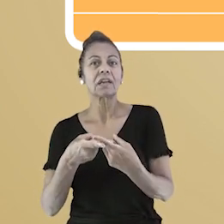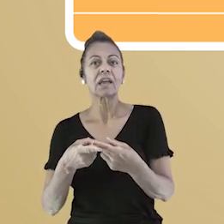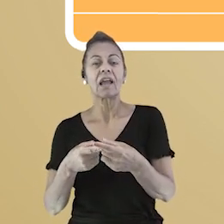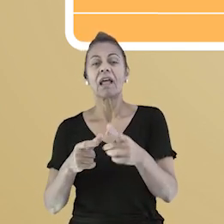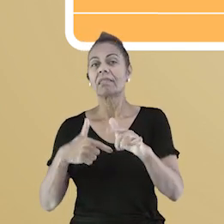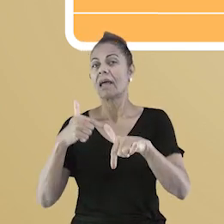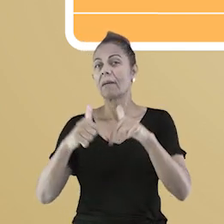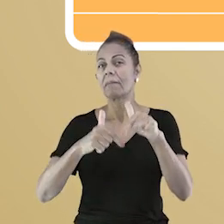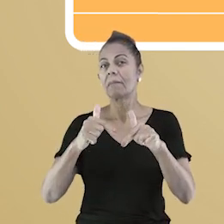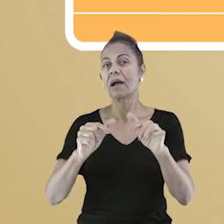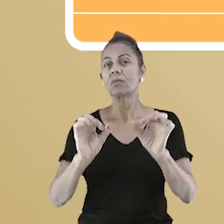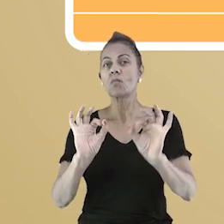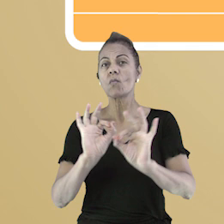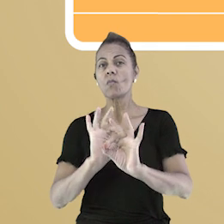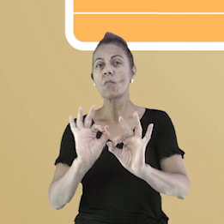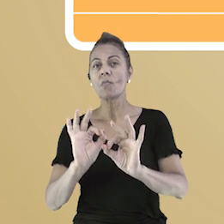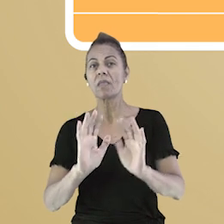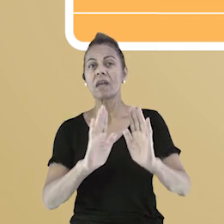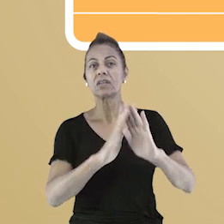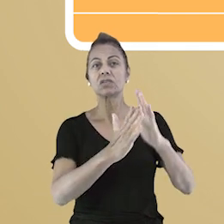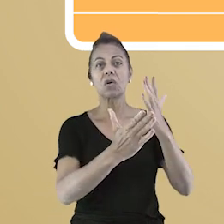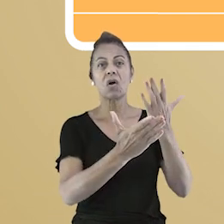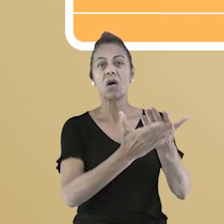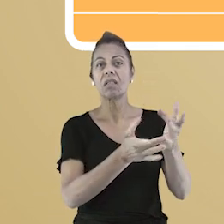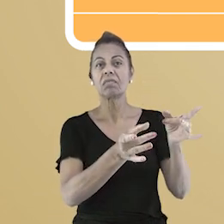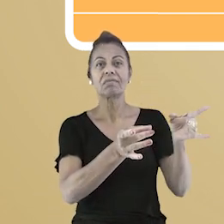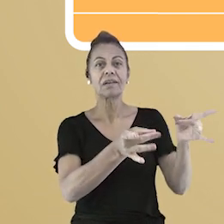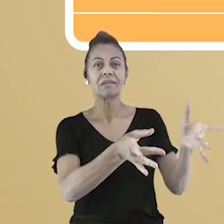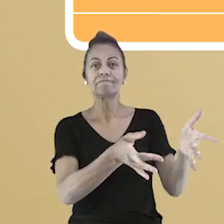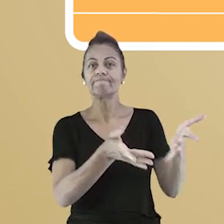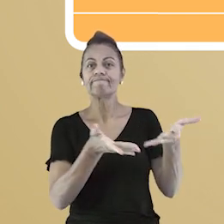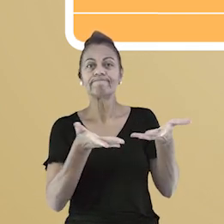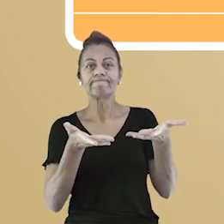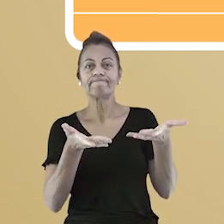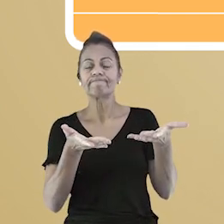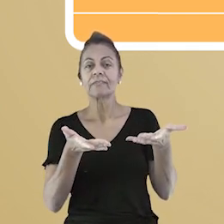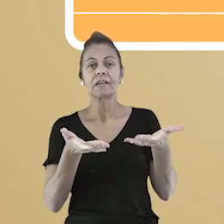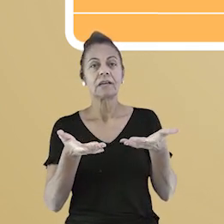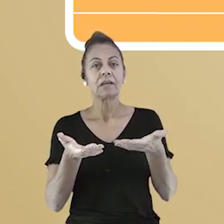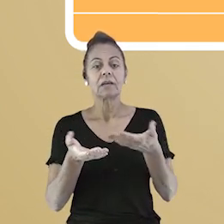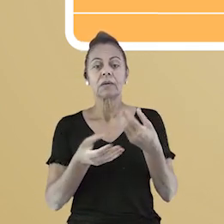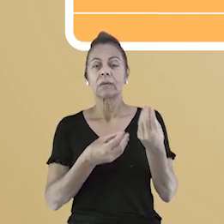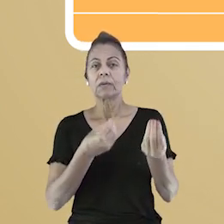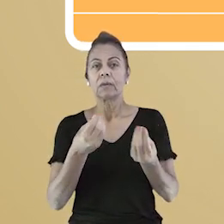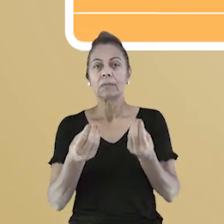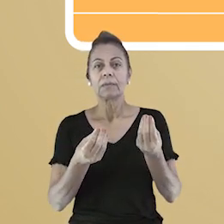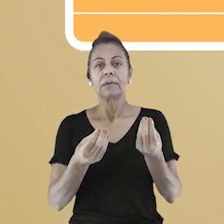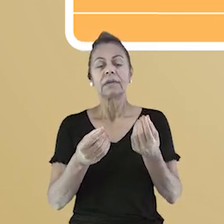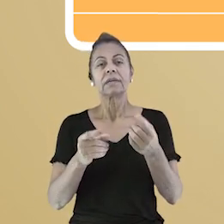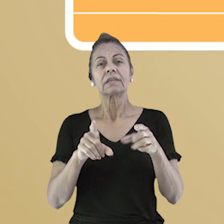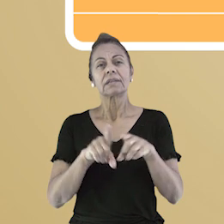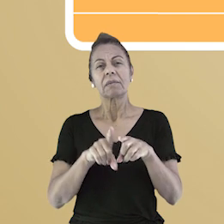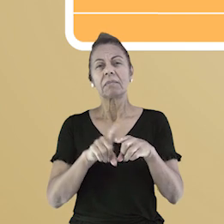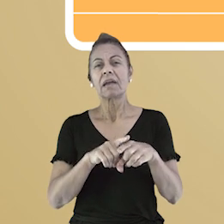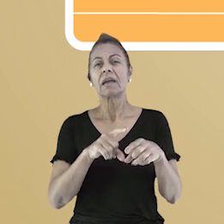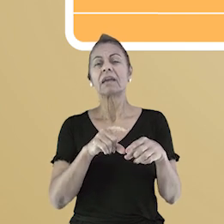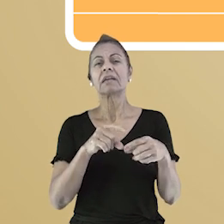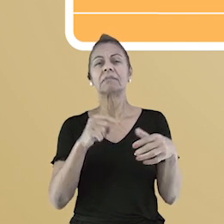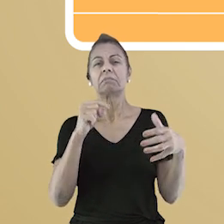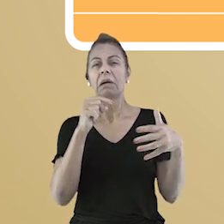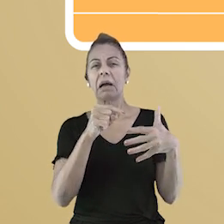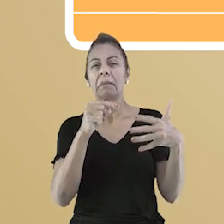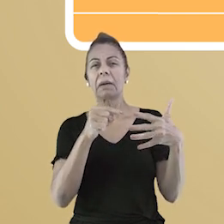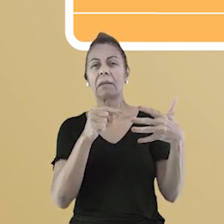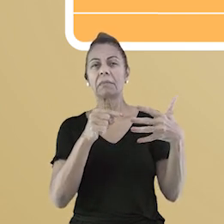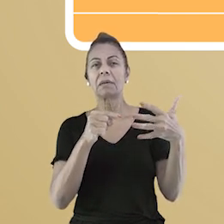dessa adolescente, na qual ela não obtém renda e mantém um baixo nível de escolaridade porque teve que abandonar os estudos. Daí